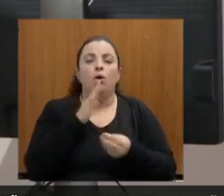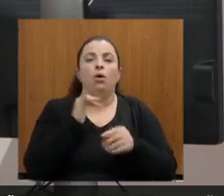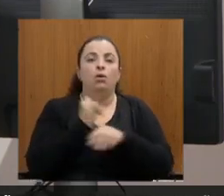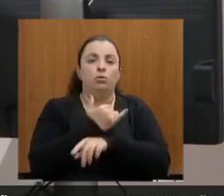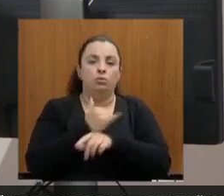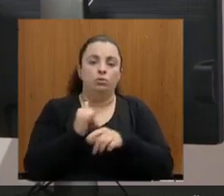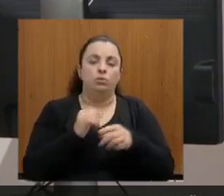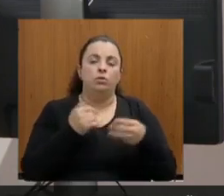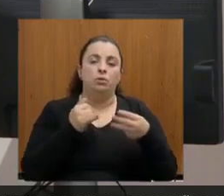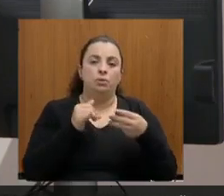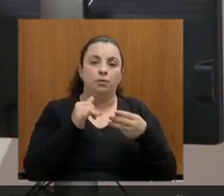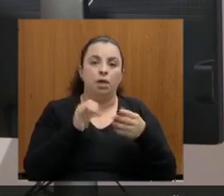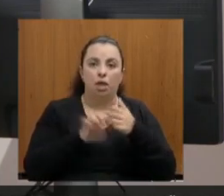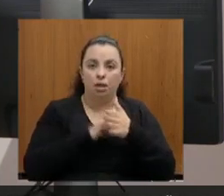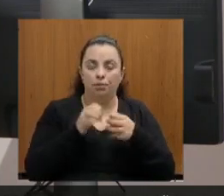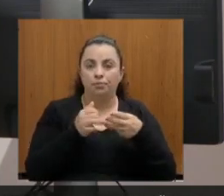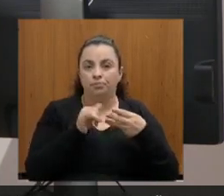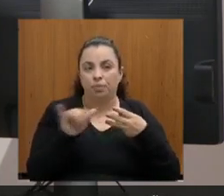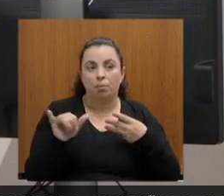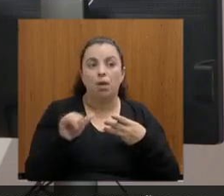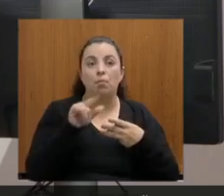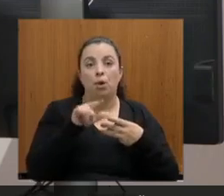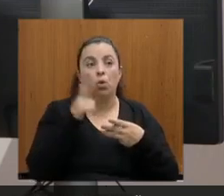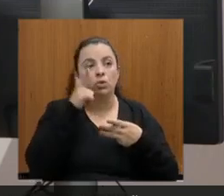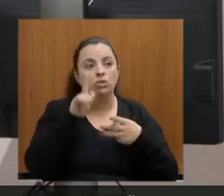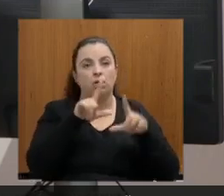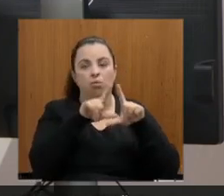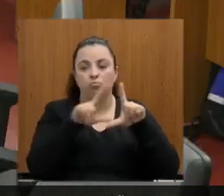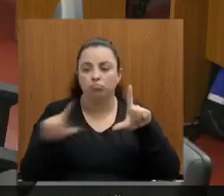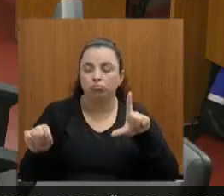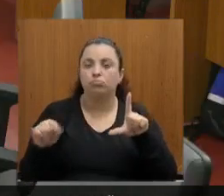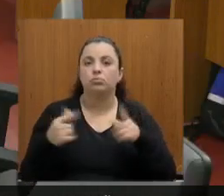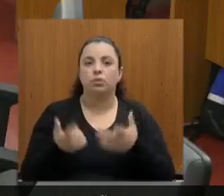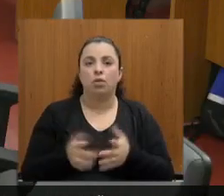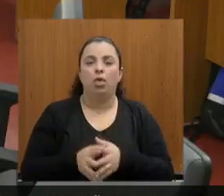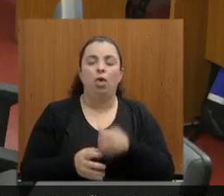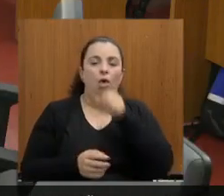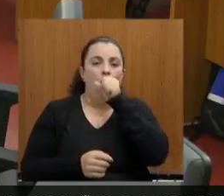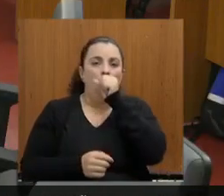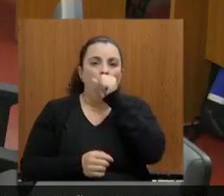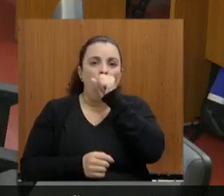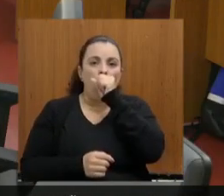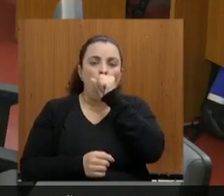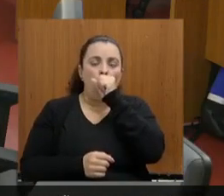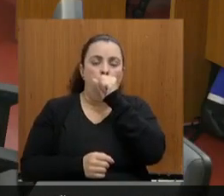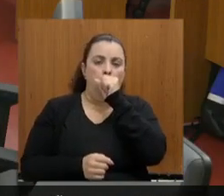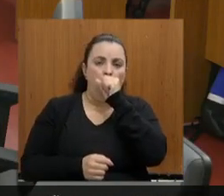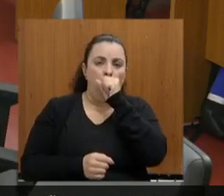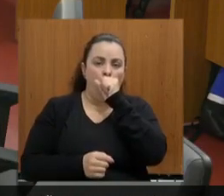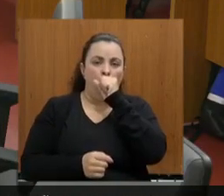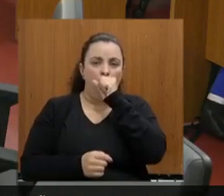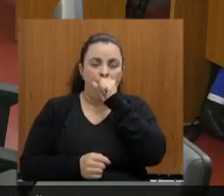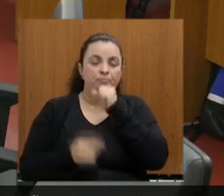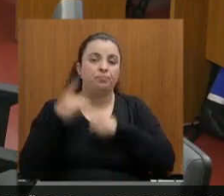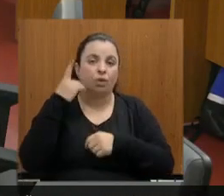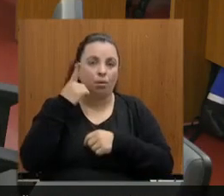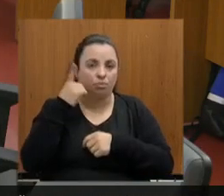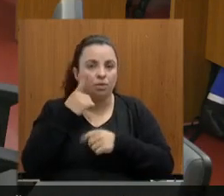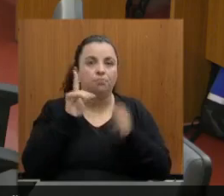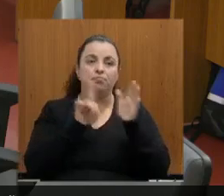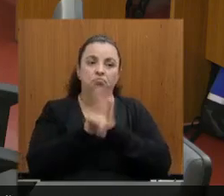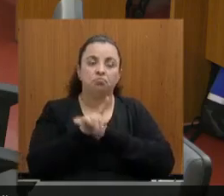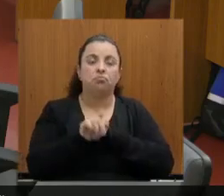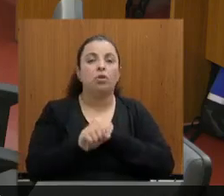resultado e agradecemos aí as considerações o deputado e deixa que para o presidente da Cemig Dr